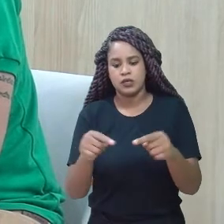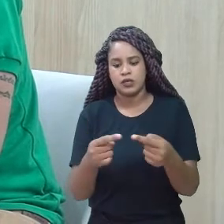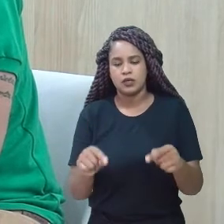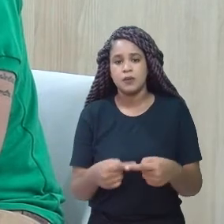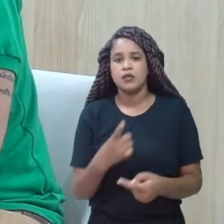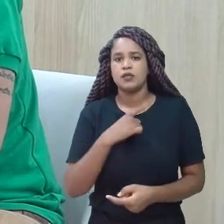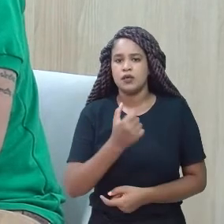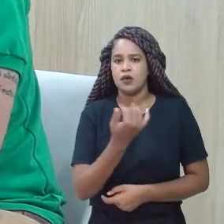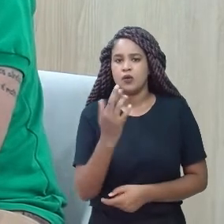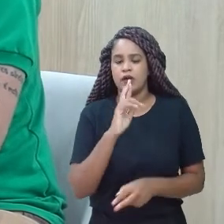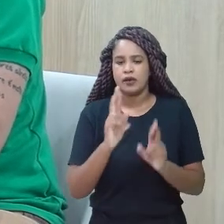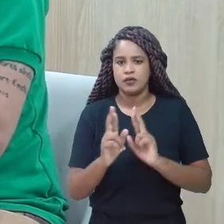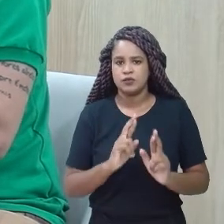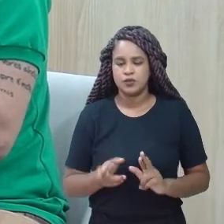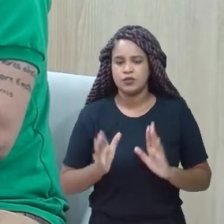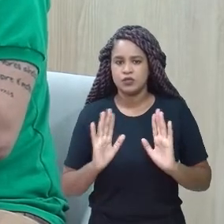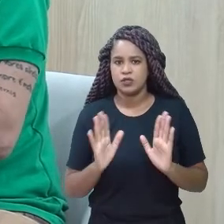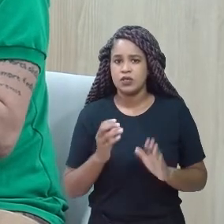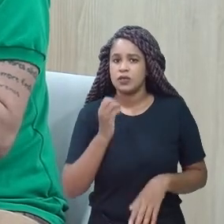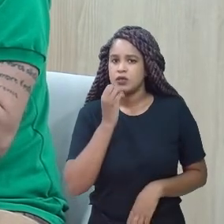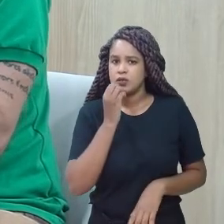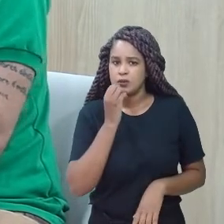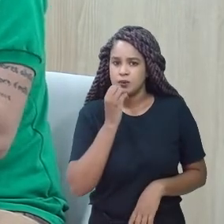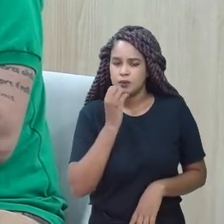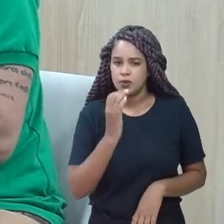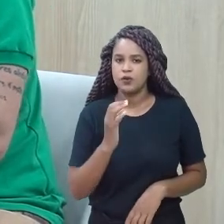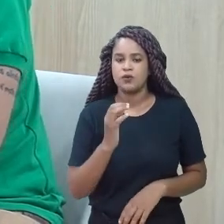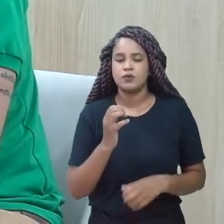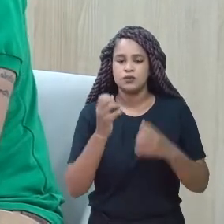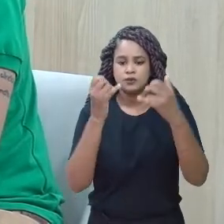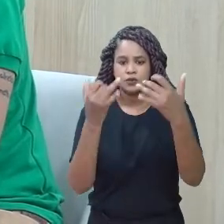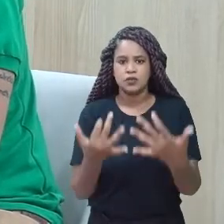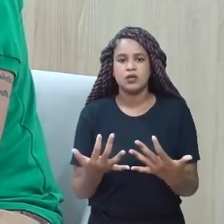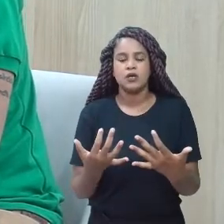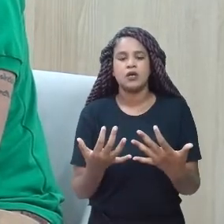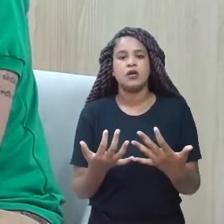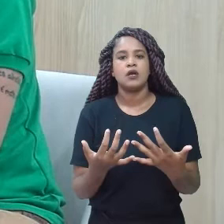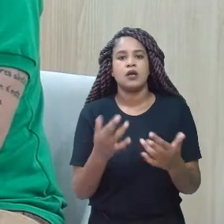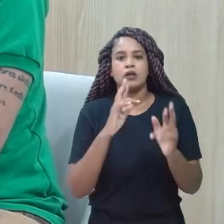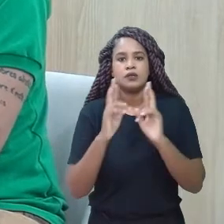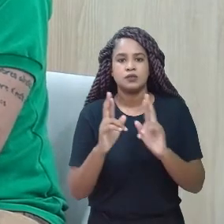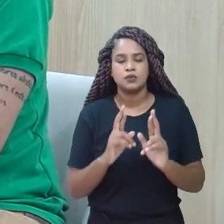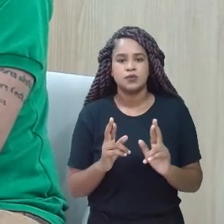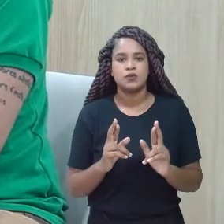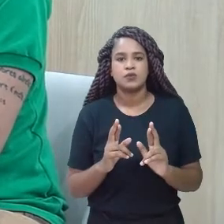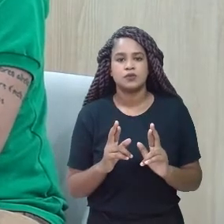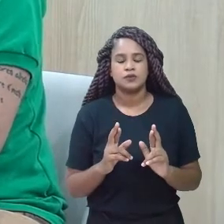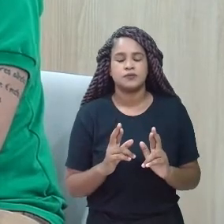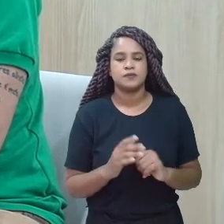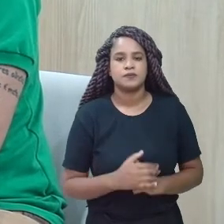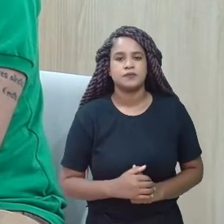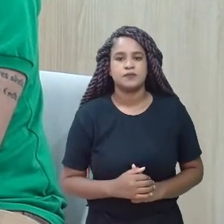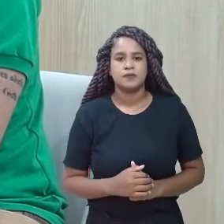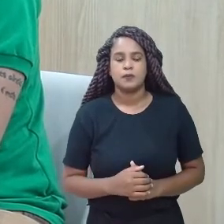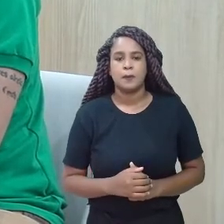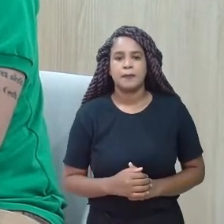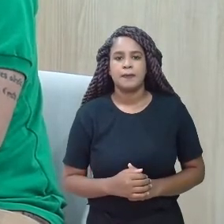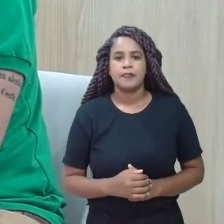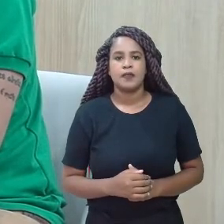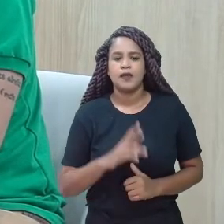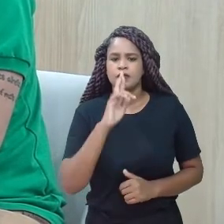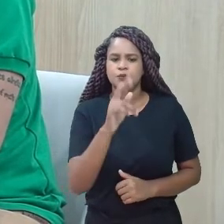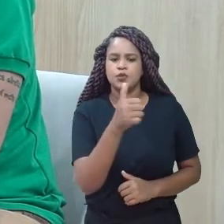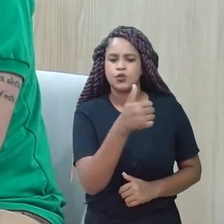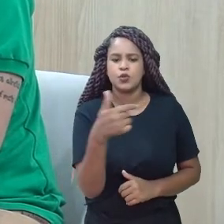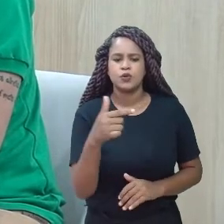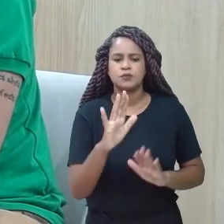algumas respostas aqui, né? É bom dizer assim, qual é a resposta, né? Maria disse que era 12, Deixa eu ver se ela perguntou, assim, me diz aí, Maria,